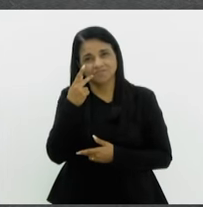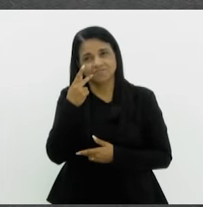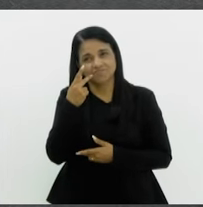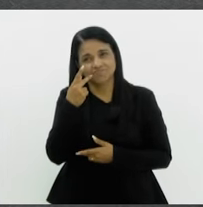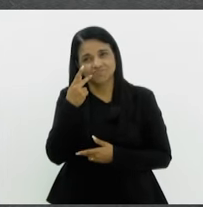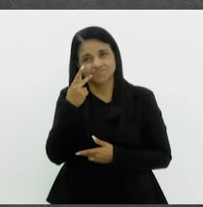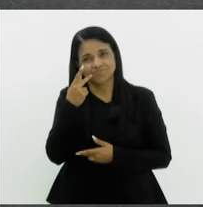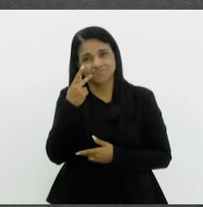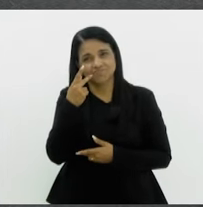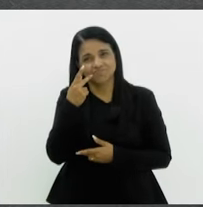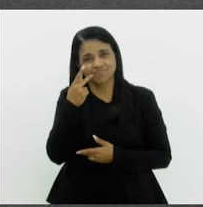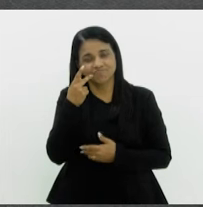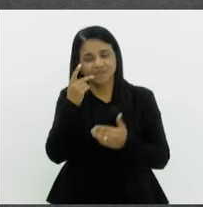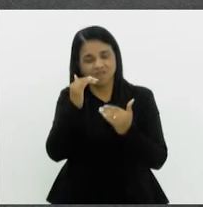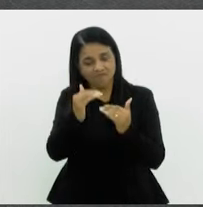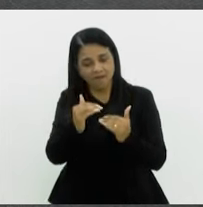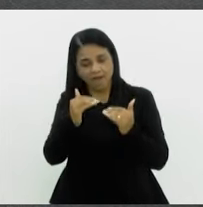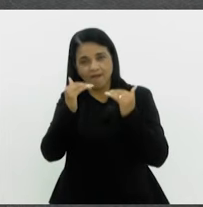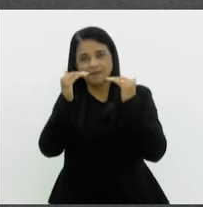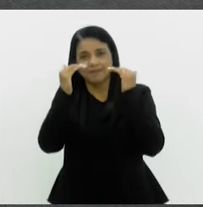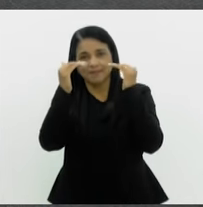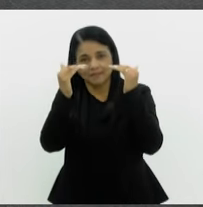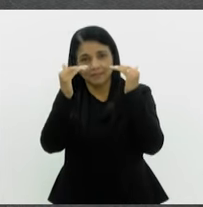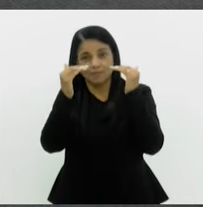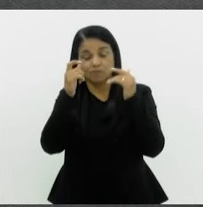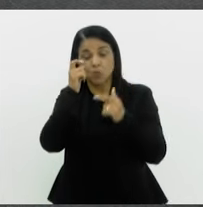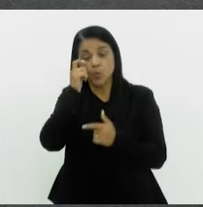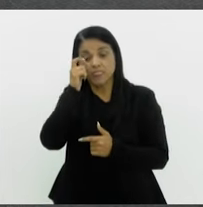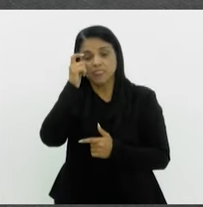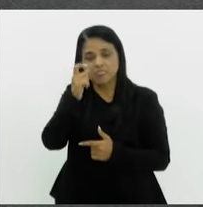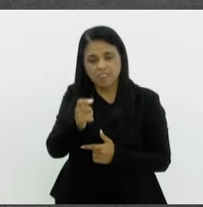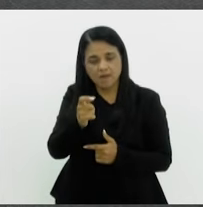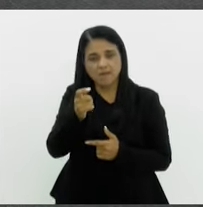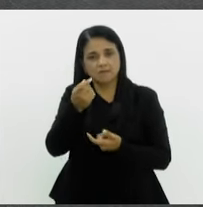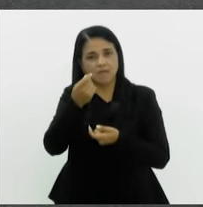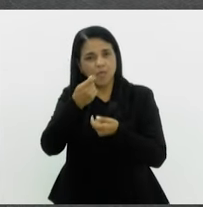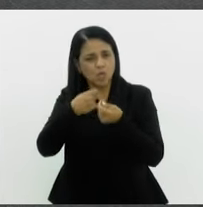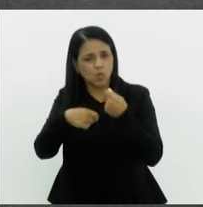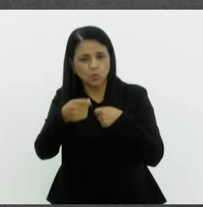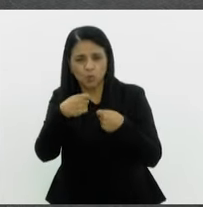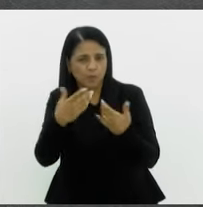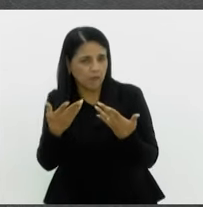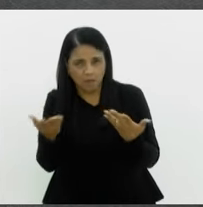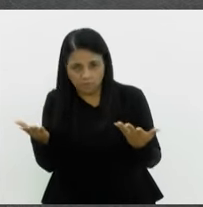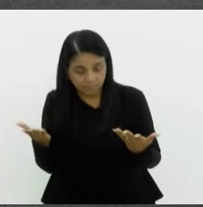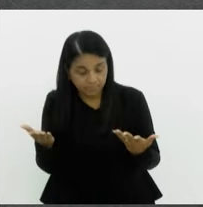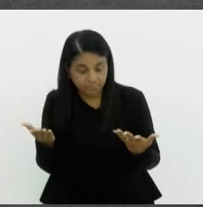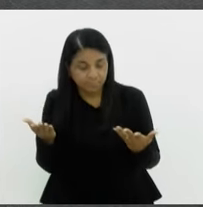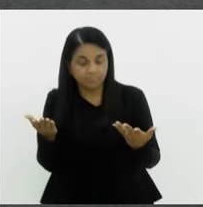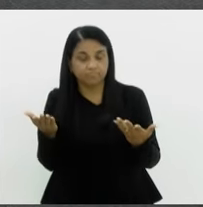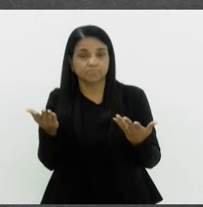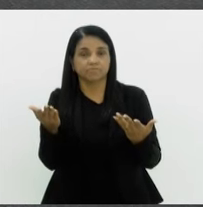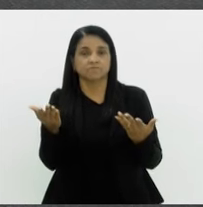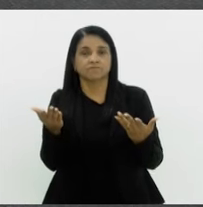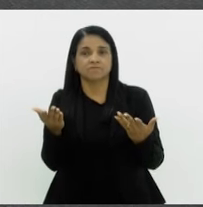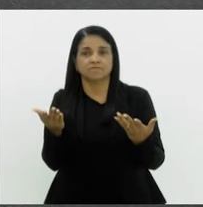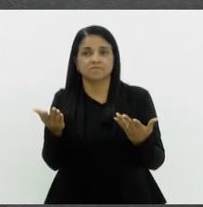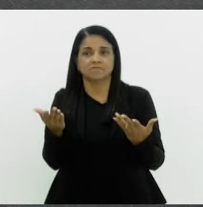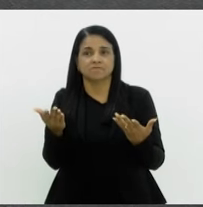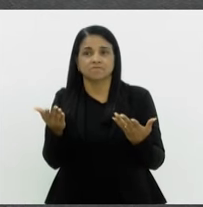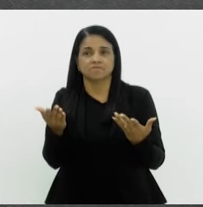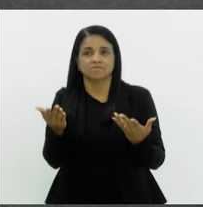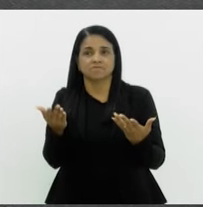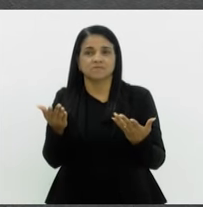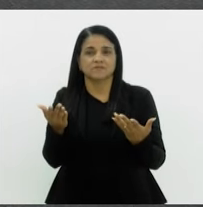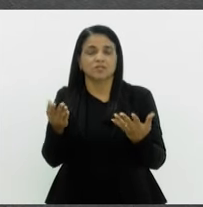ela se sobrepõe, ou melhor, os interesses, ou a economia, ou o que seja, se sobrepõe